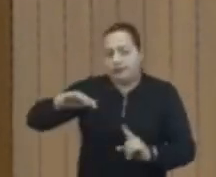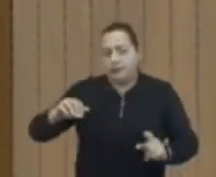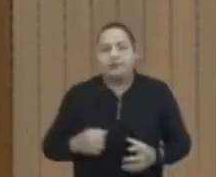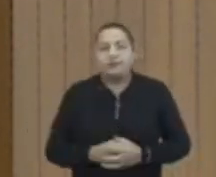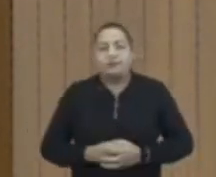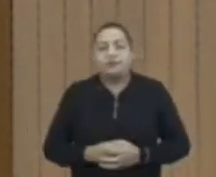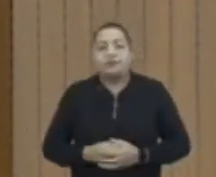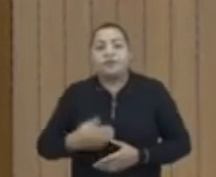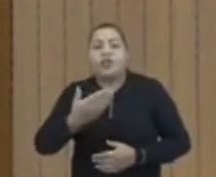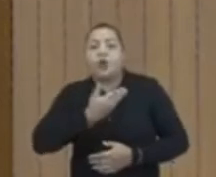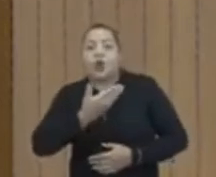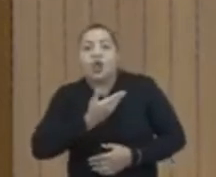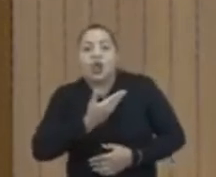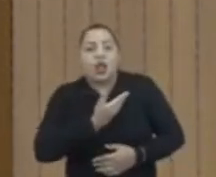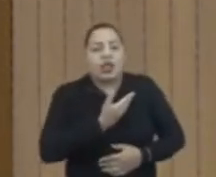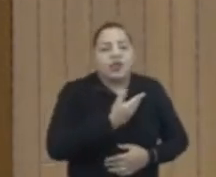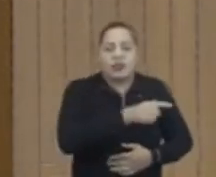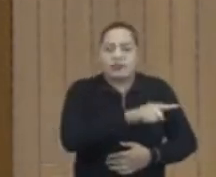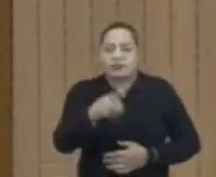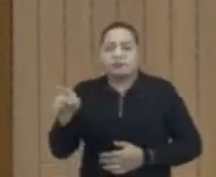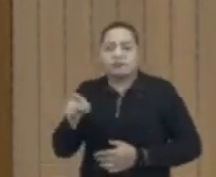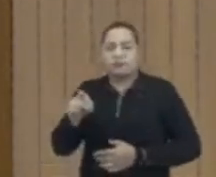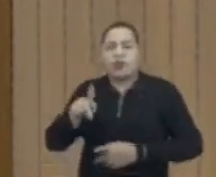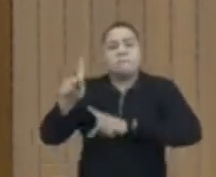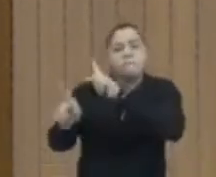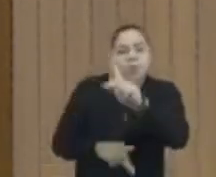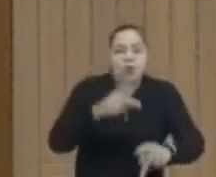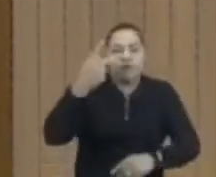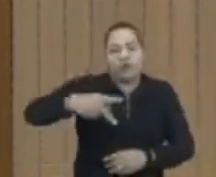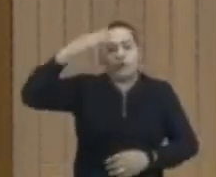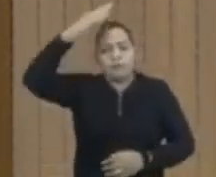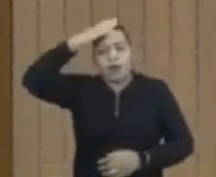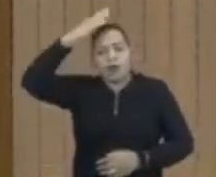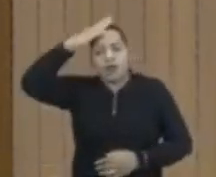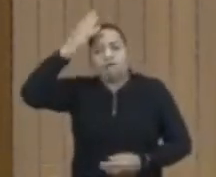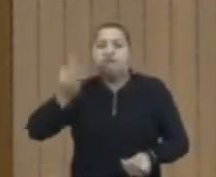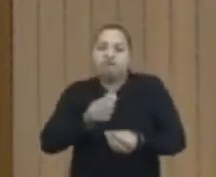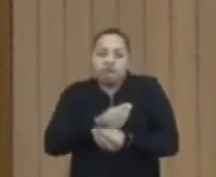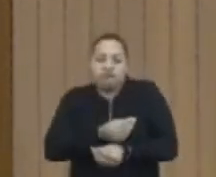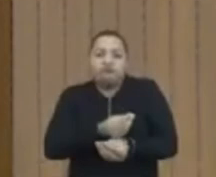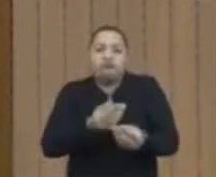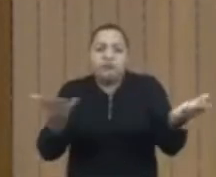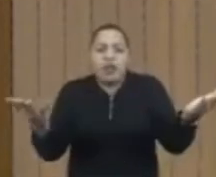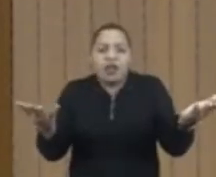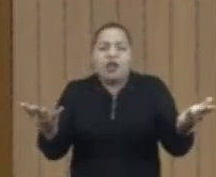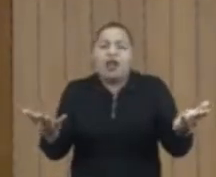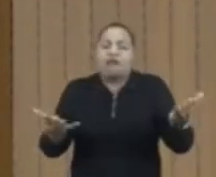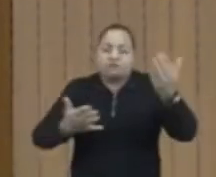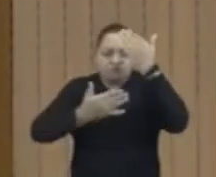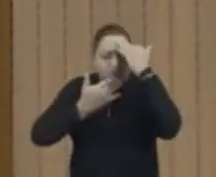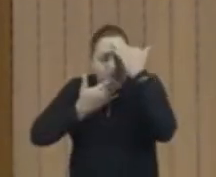Ministério Público, povo do Pará, recebam a todos os presentes o meu muito